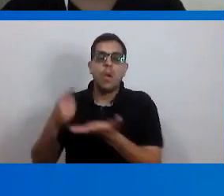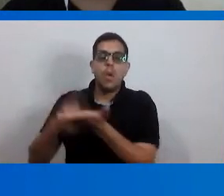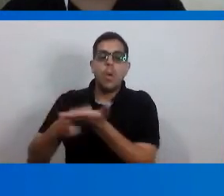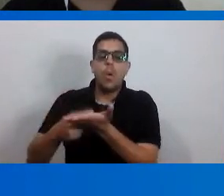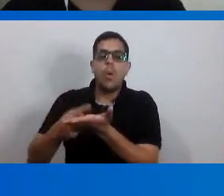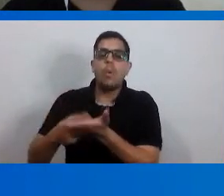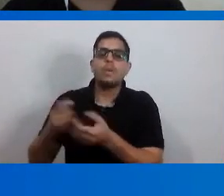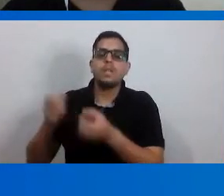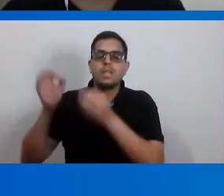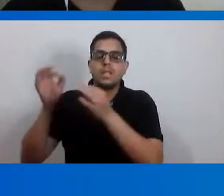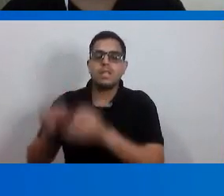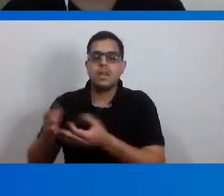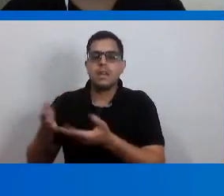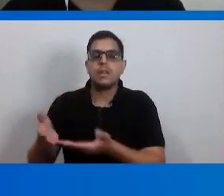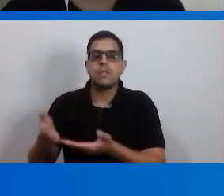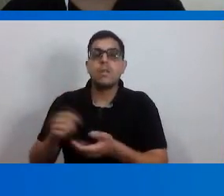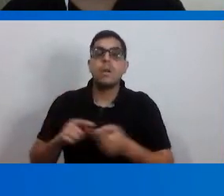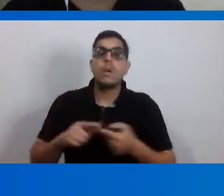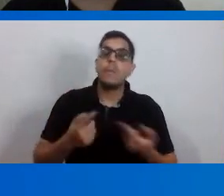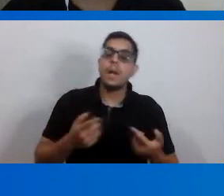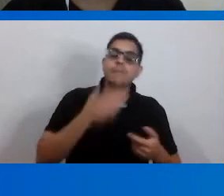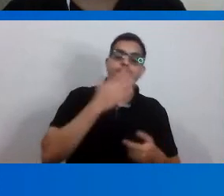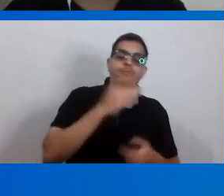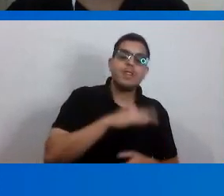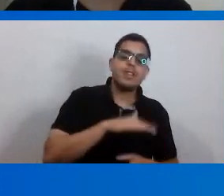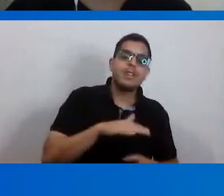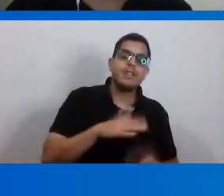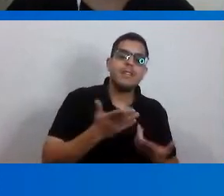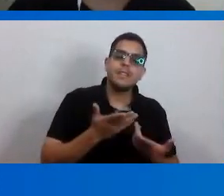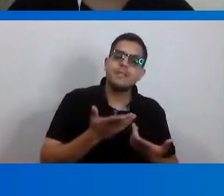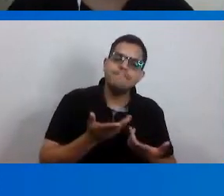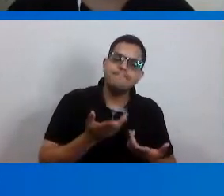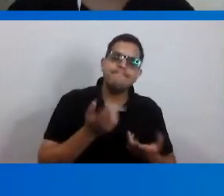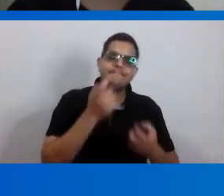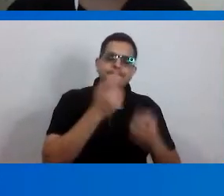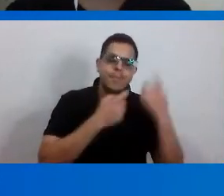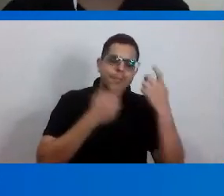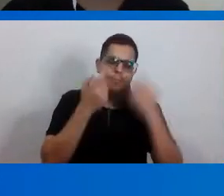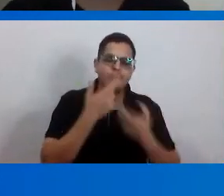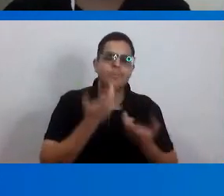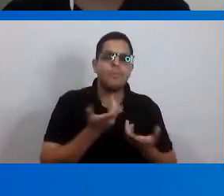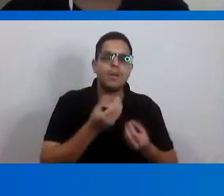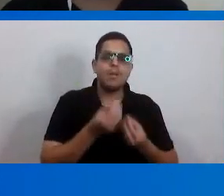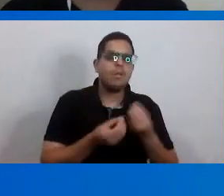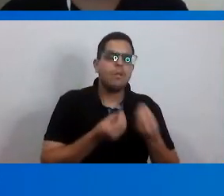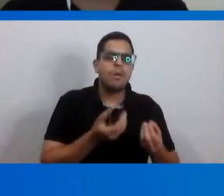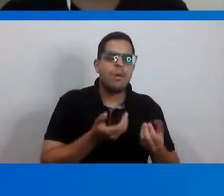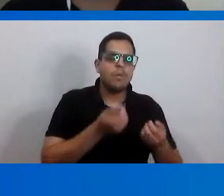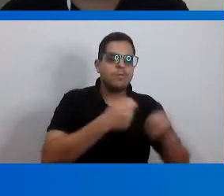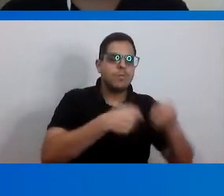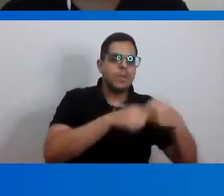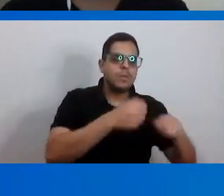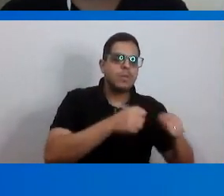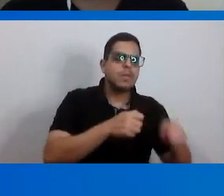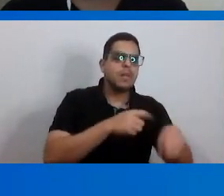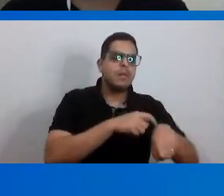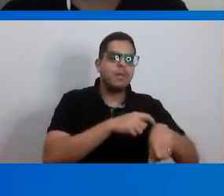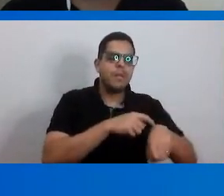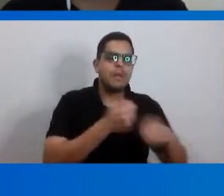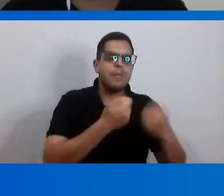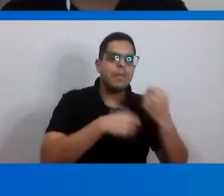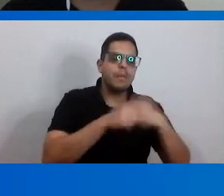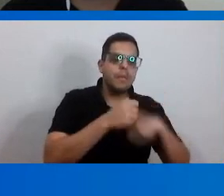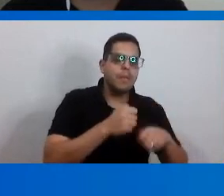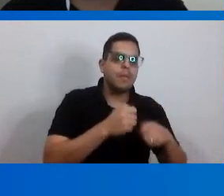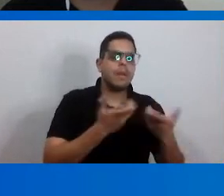é um pouco diferente aí eu fico sempre muito preocupado com essas questões de pensar um EAD para ensino fundamentais mesmo mas no final